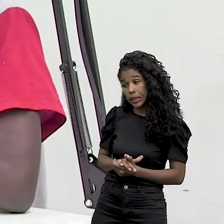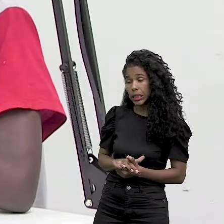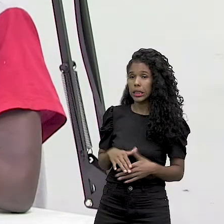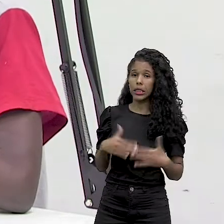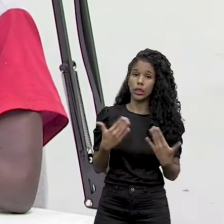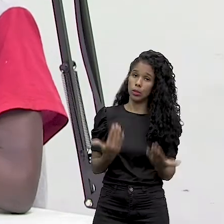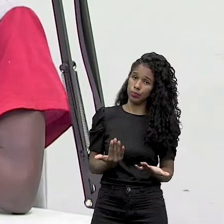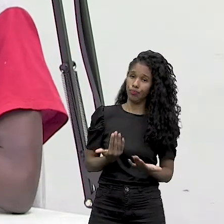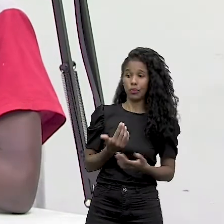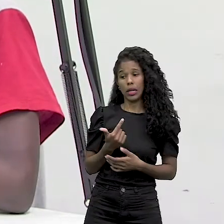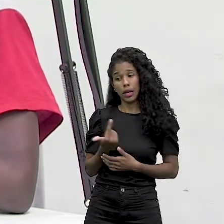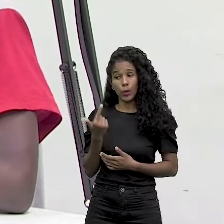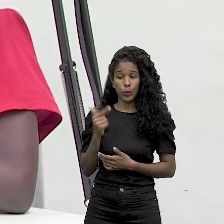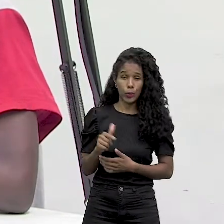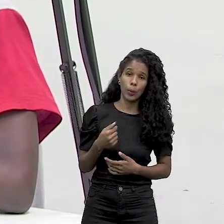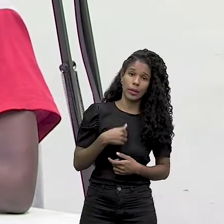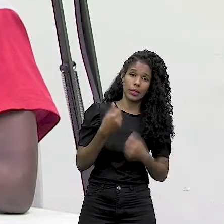Já viu o filme de zumbi? Já.